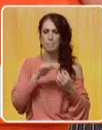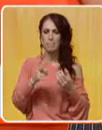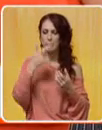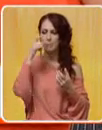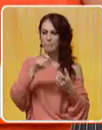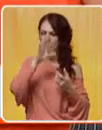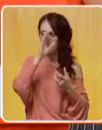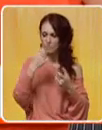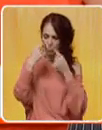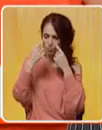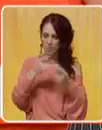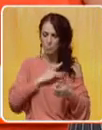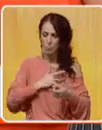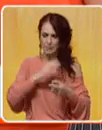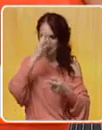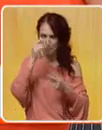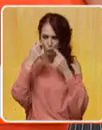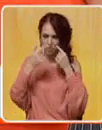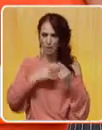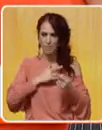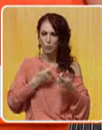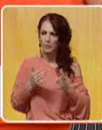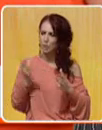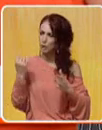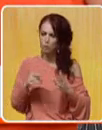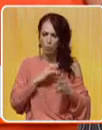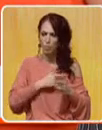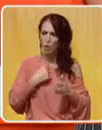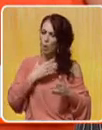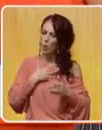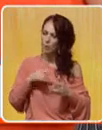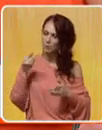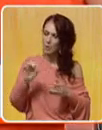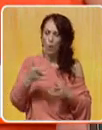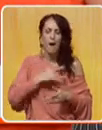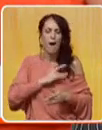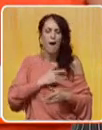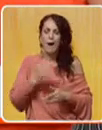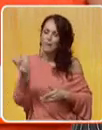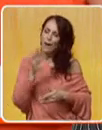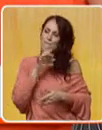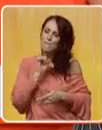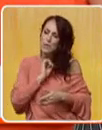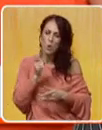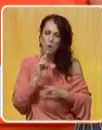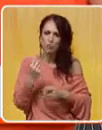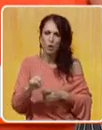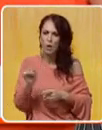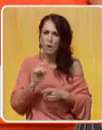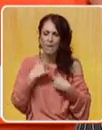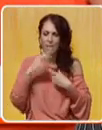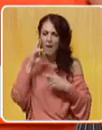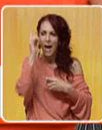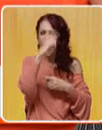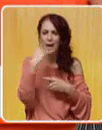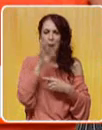eram uma pessoa que sabiam demonstrar o amor mas mais do que o amor e dizer gosto de ti ou eu amo anda cá meu filho e eu via